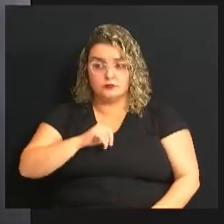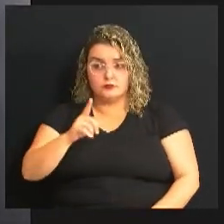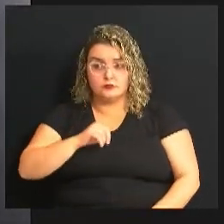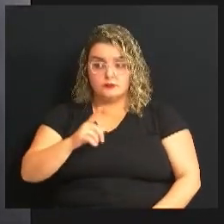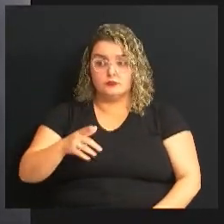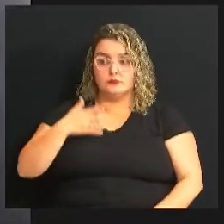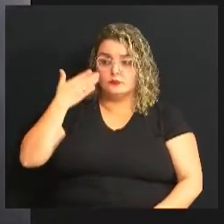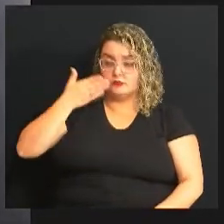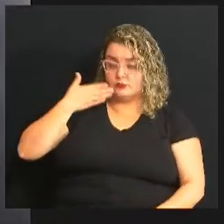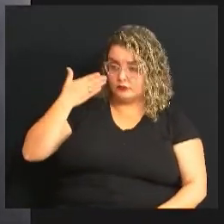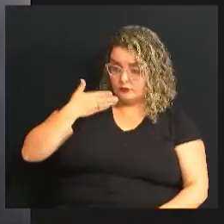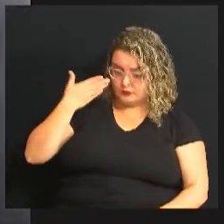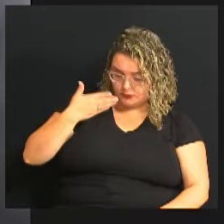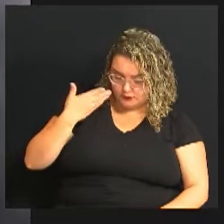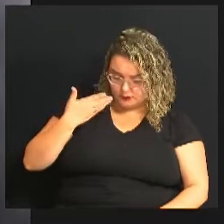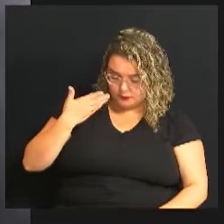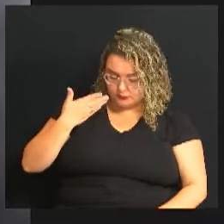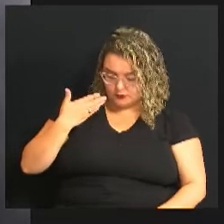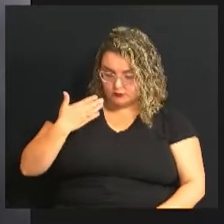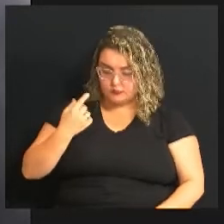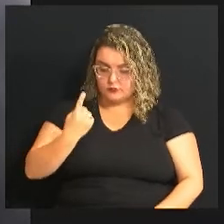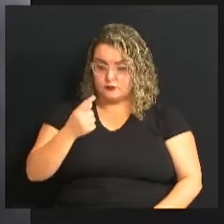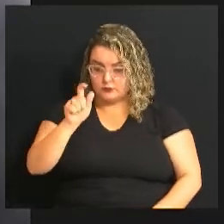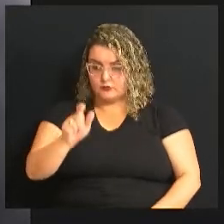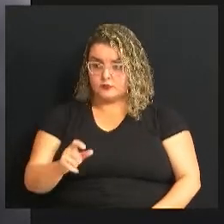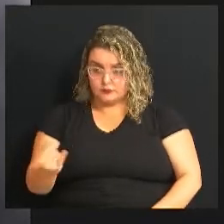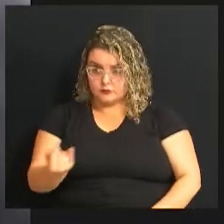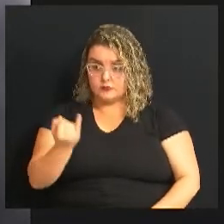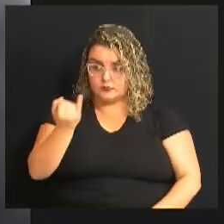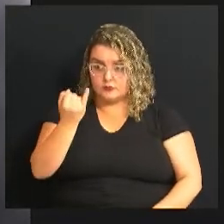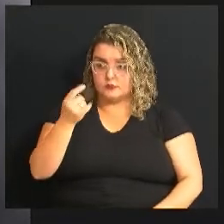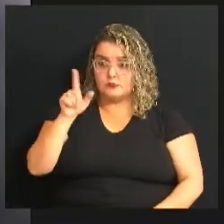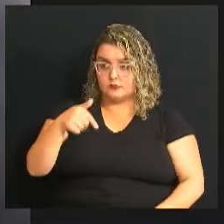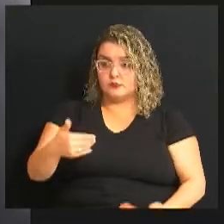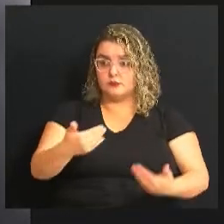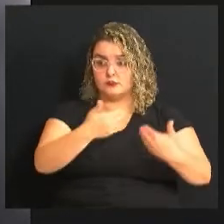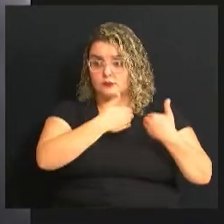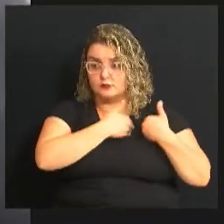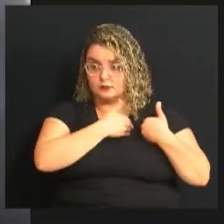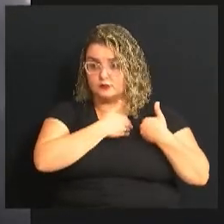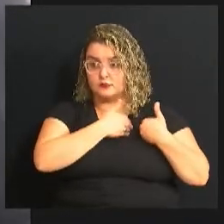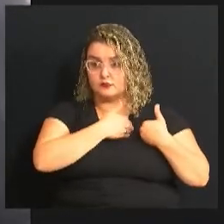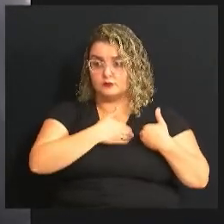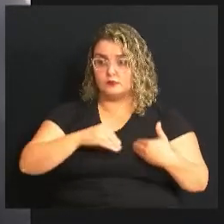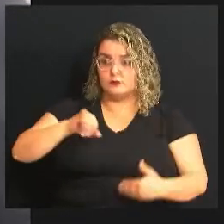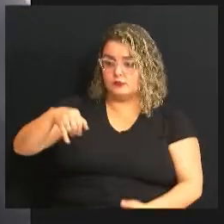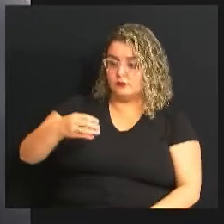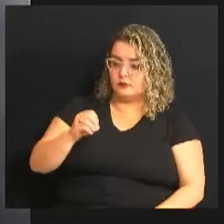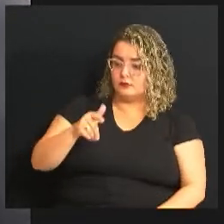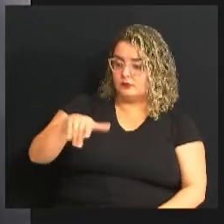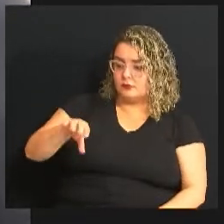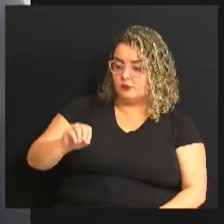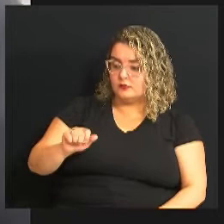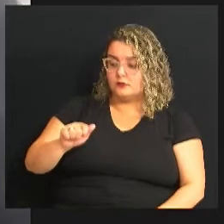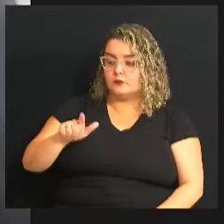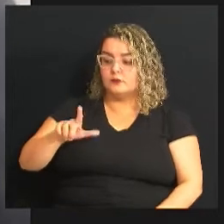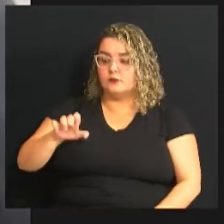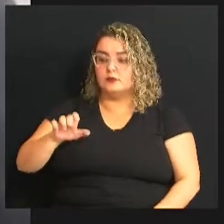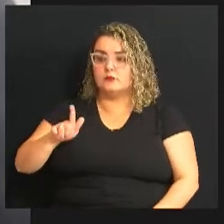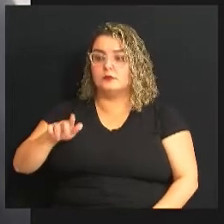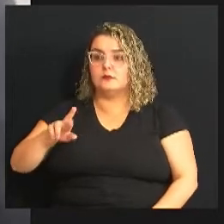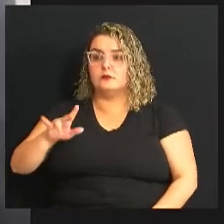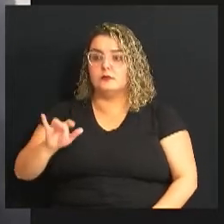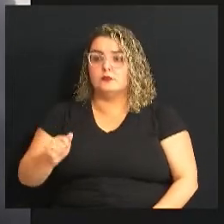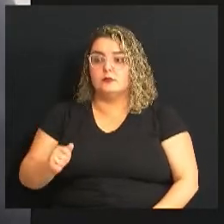palestra de uma pessoa bastante importante, que é o responsável, que é o João Alegria, responsável pela